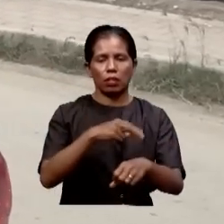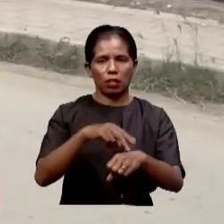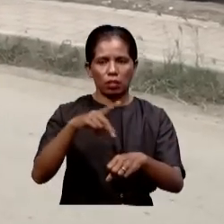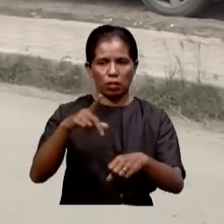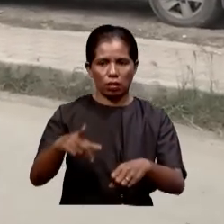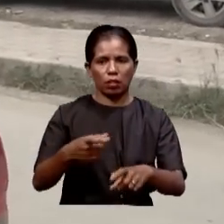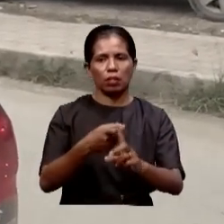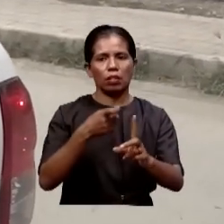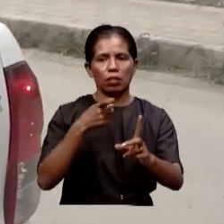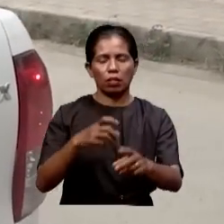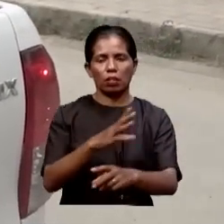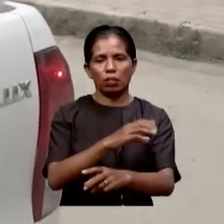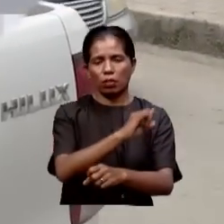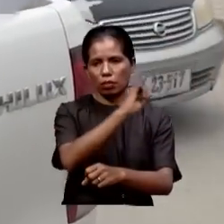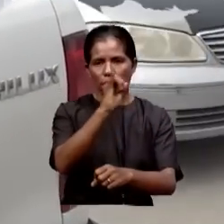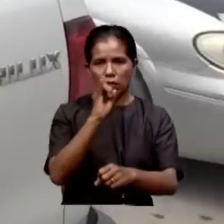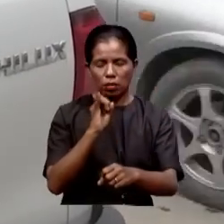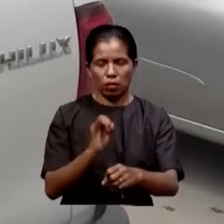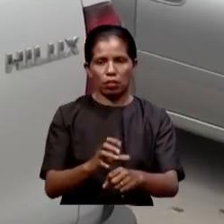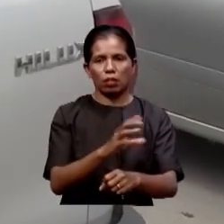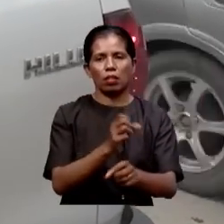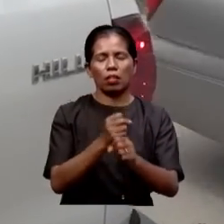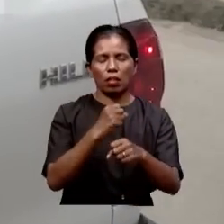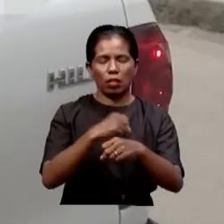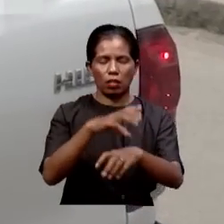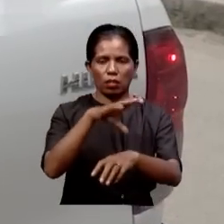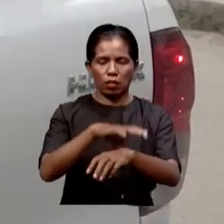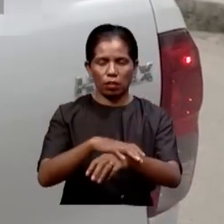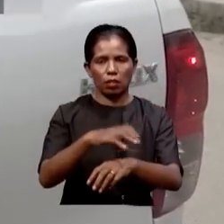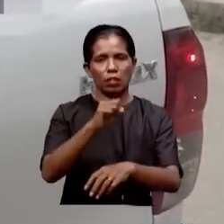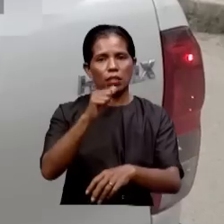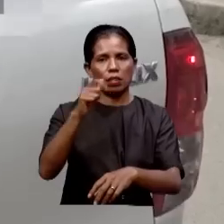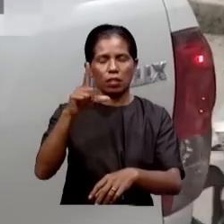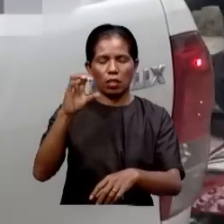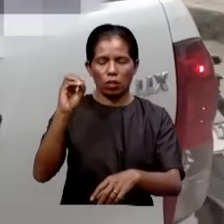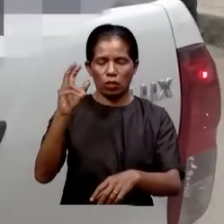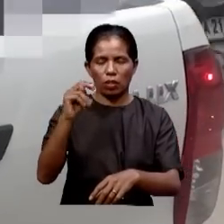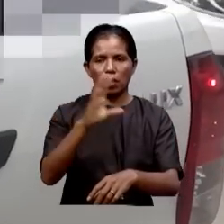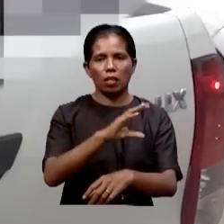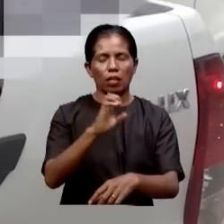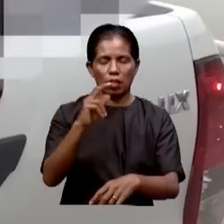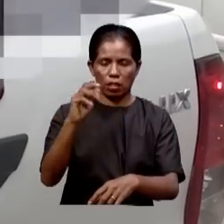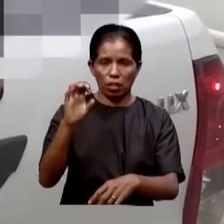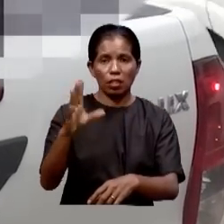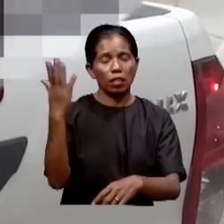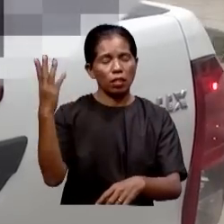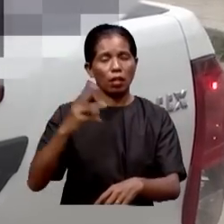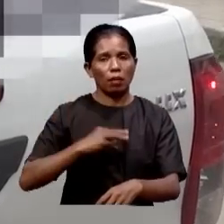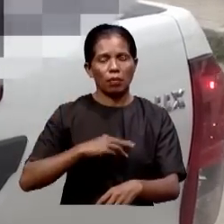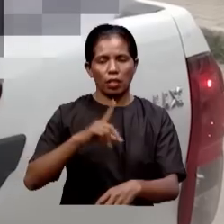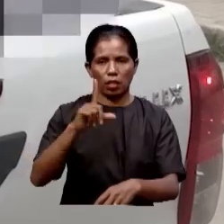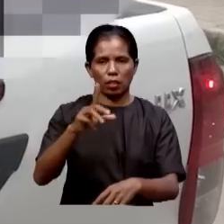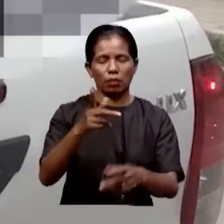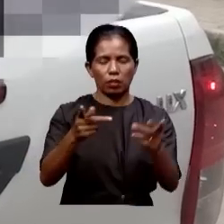Timor-Leste, liu si Departamento de Investigação Criminal, hala busca ba Salon Eni e a emite laran Sukuman Lewana, posto administrativo